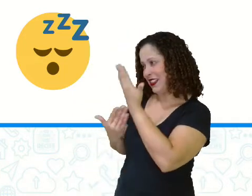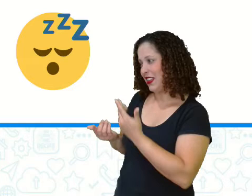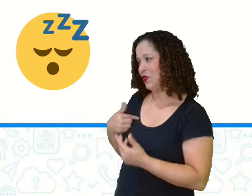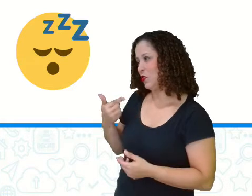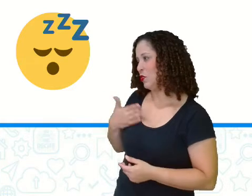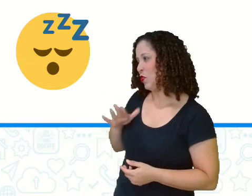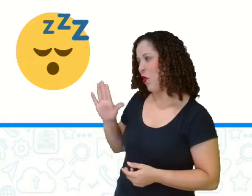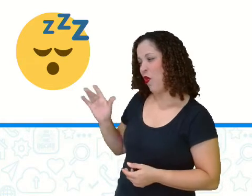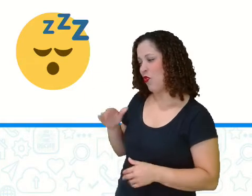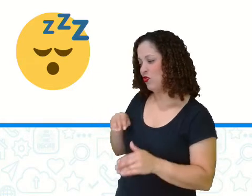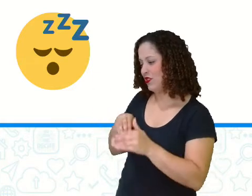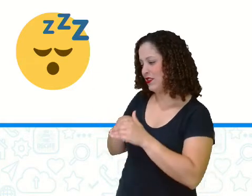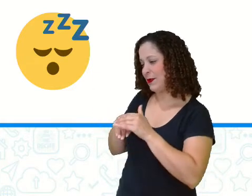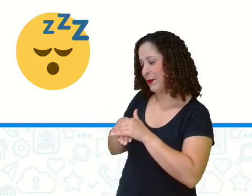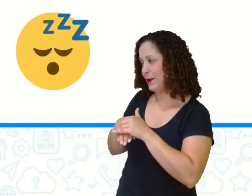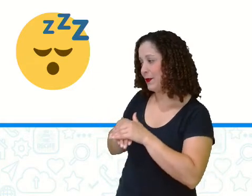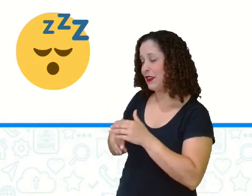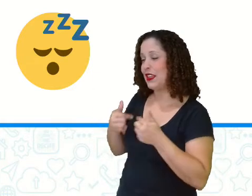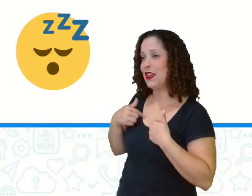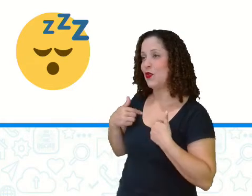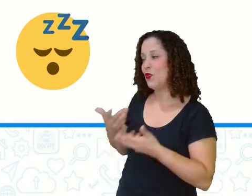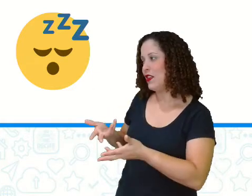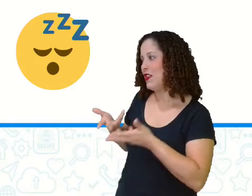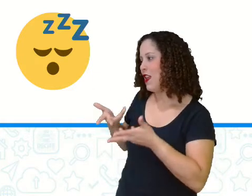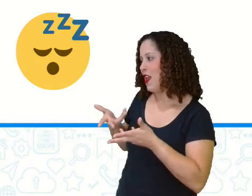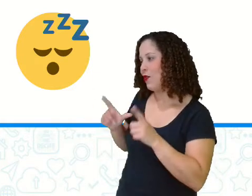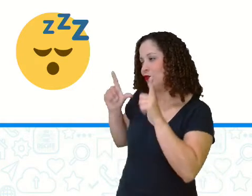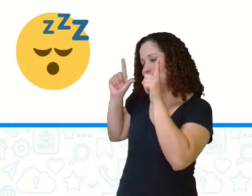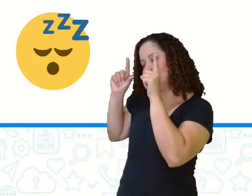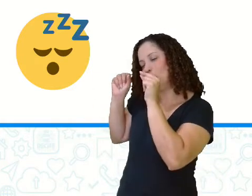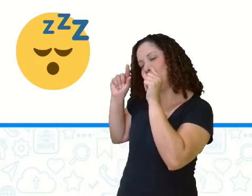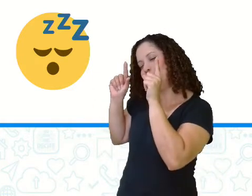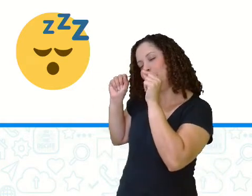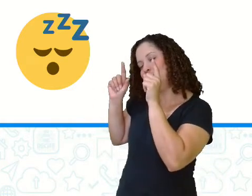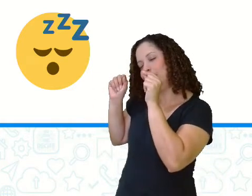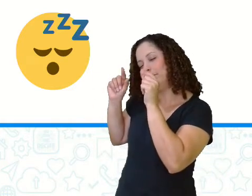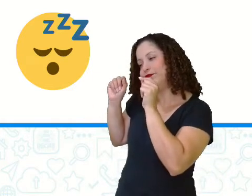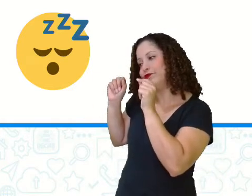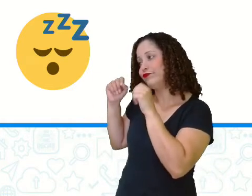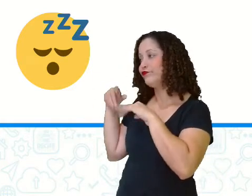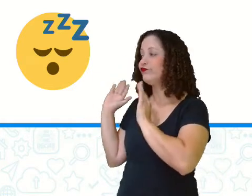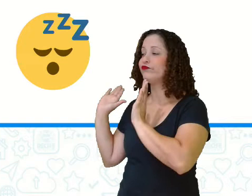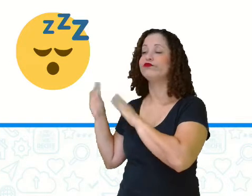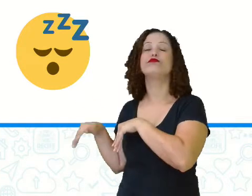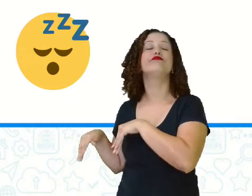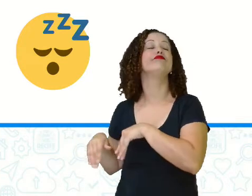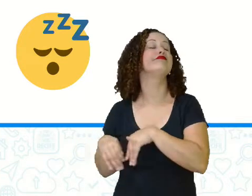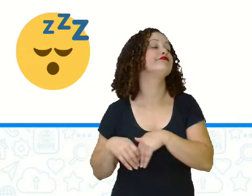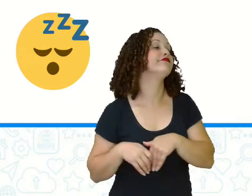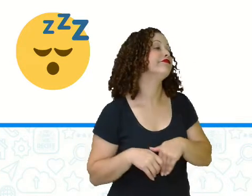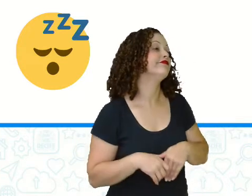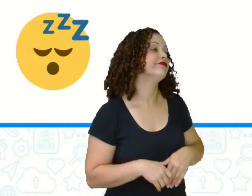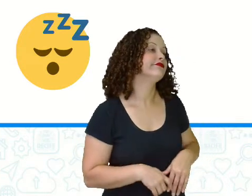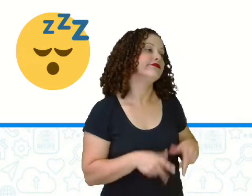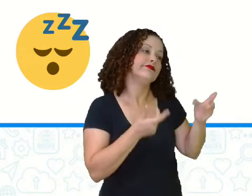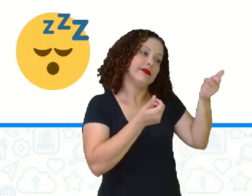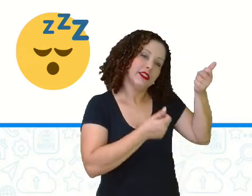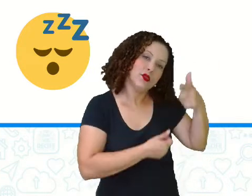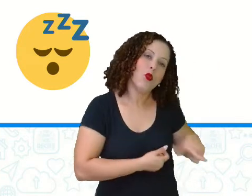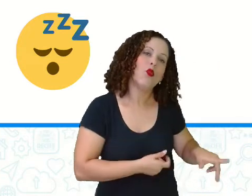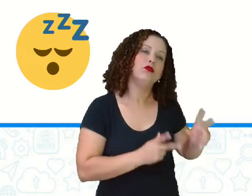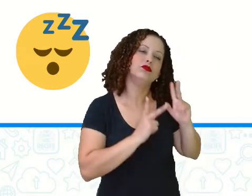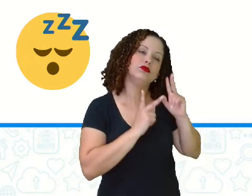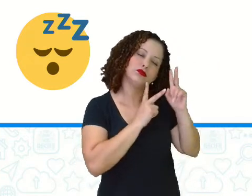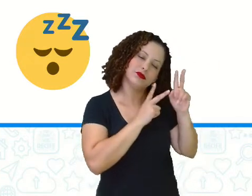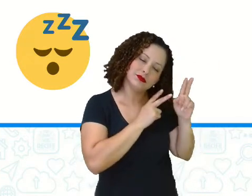de sapatos, prefiro continuar com minha soneca. Então virou de lado e voltou a dormir. E aí,